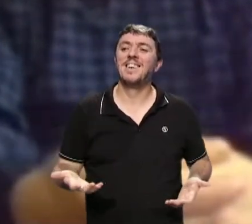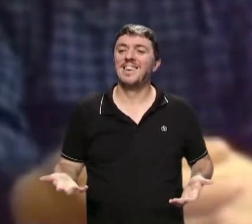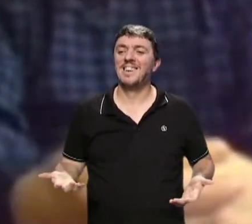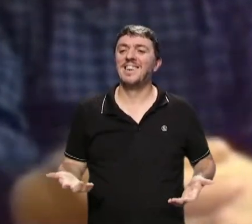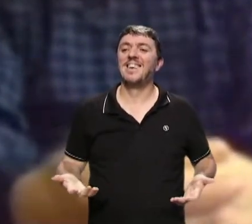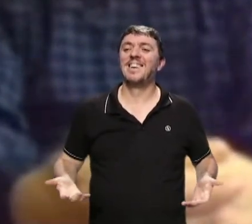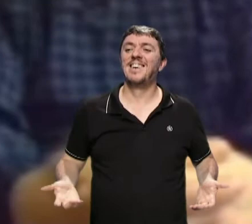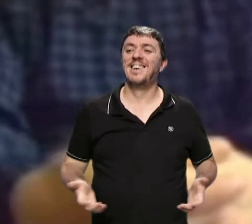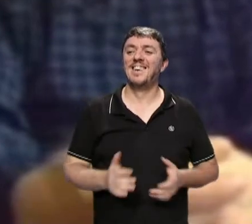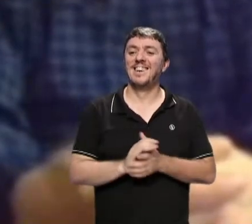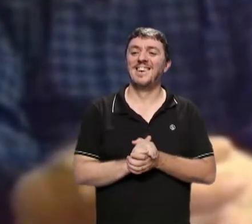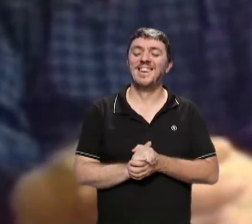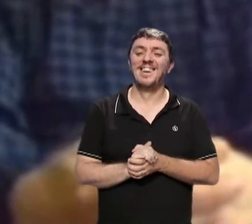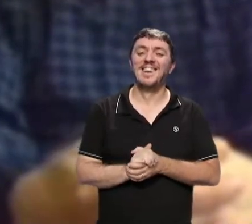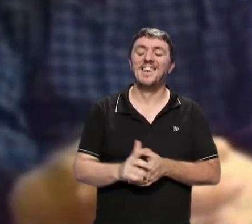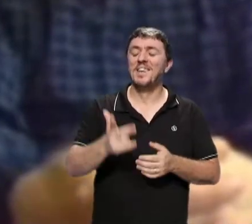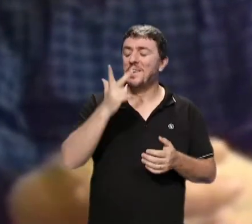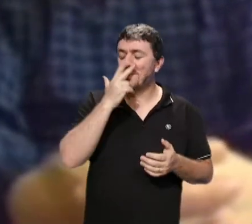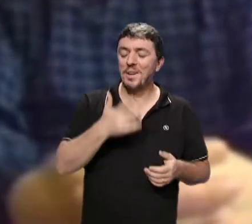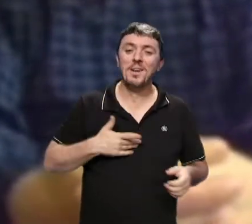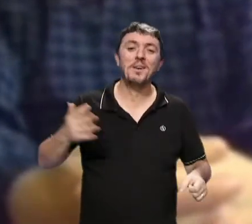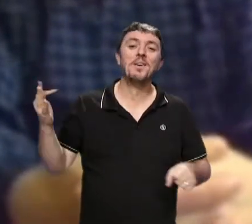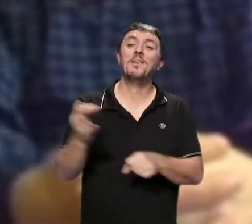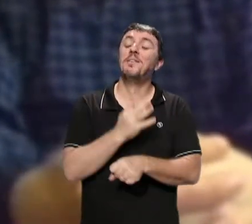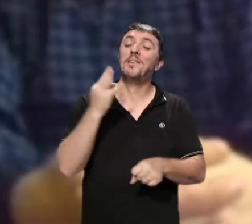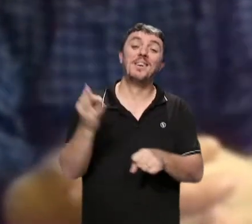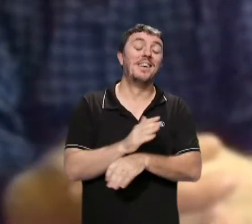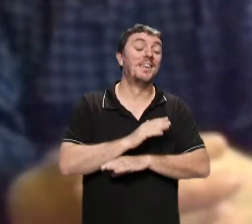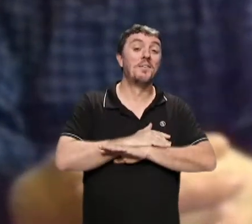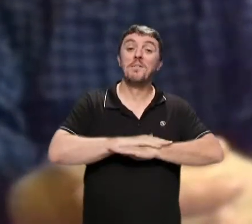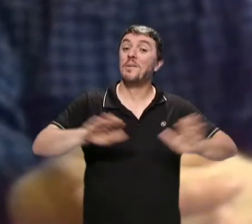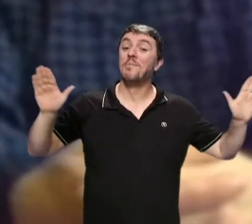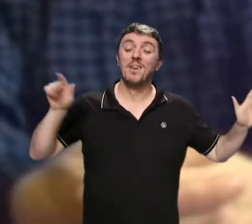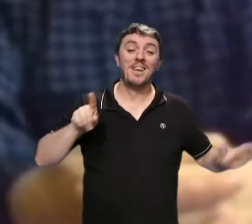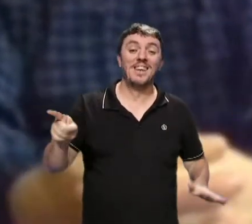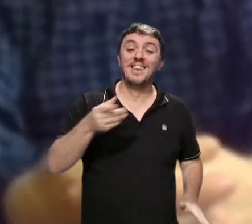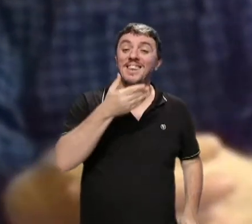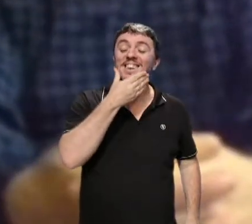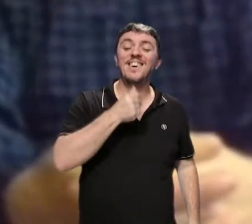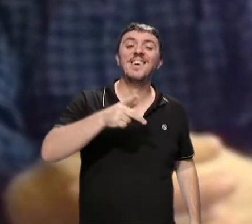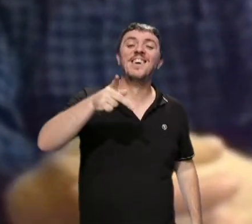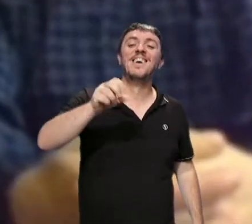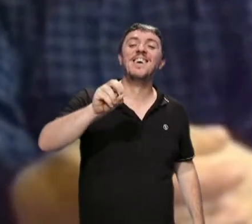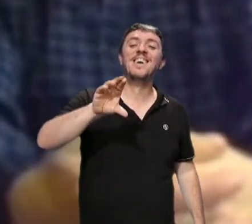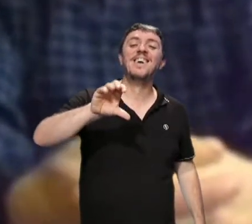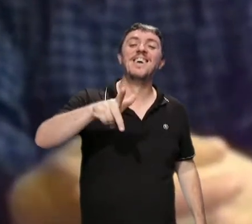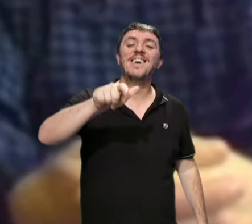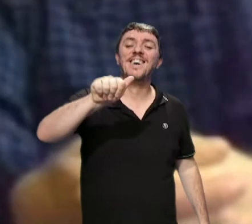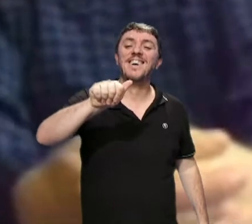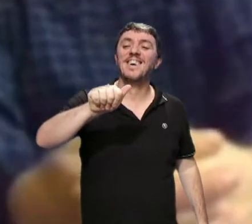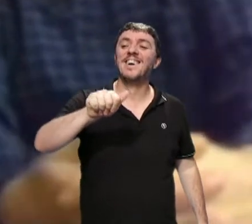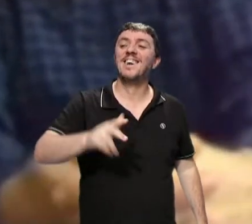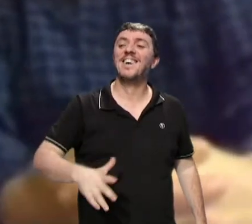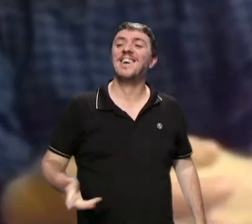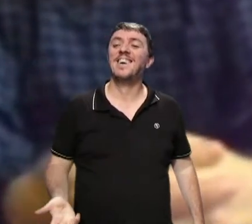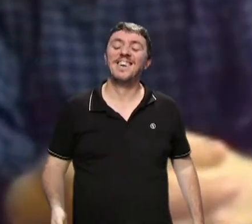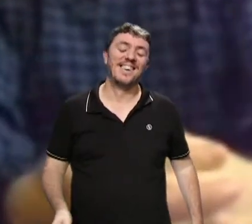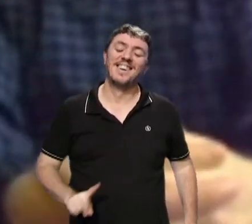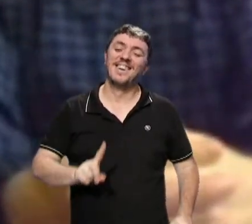aguenta. Eu não suporto mais o Fábio Porchat. Queria deixar aqui esse protesto. Se você puder tirá-lo da minha... Brincadeira,